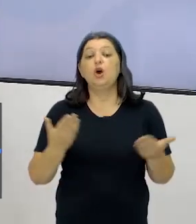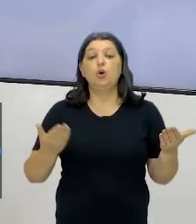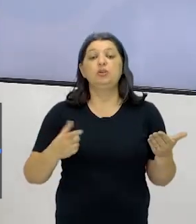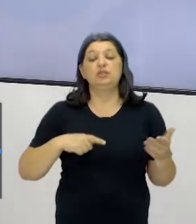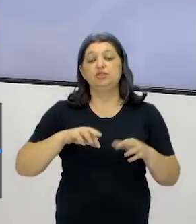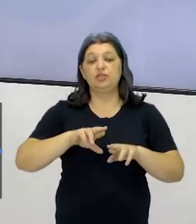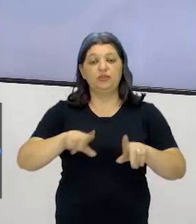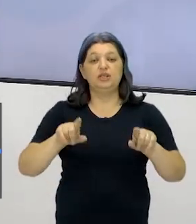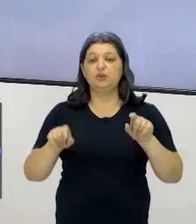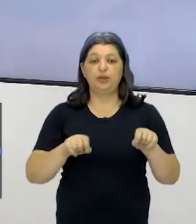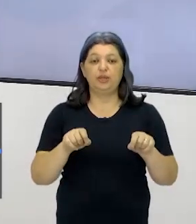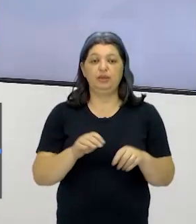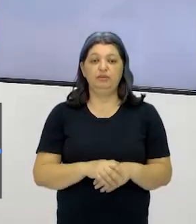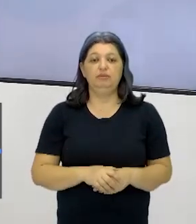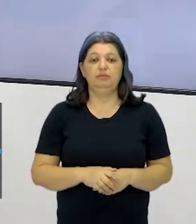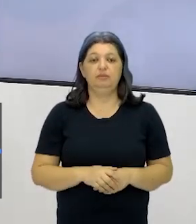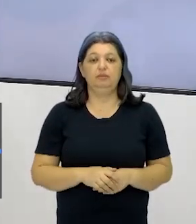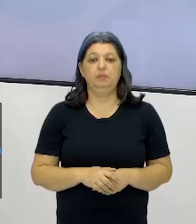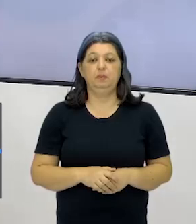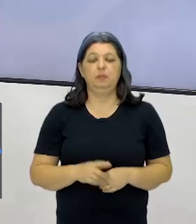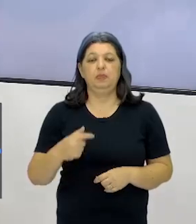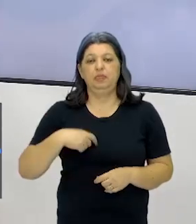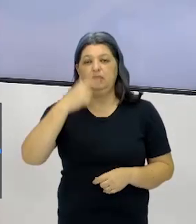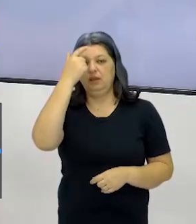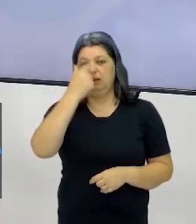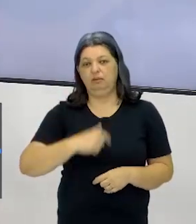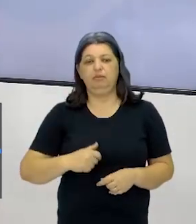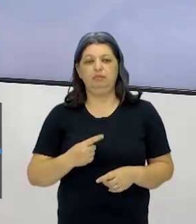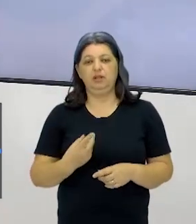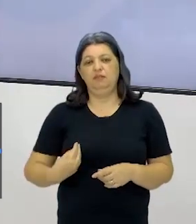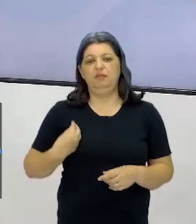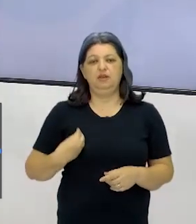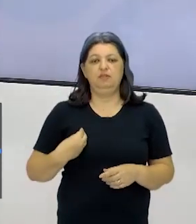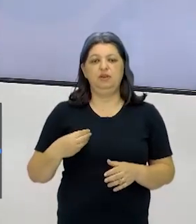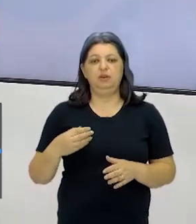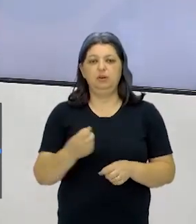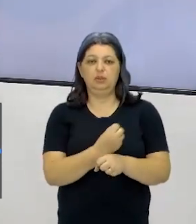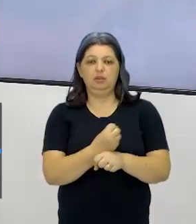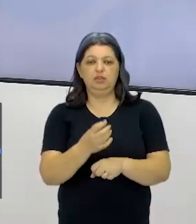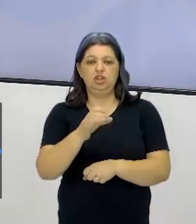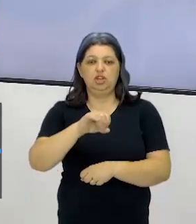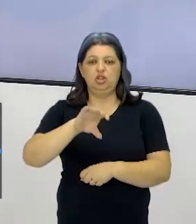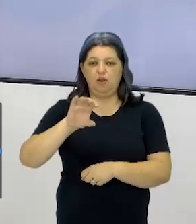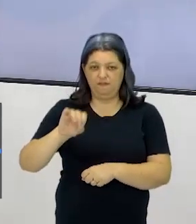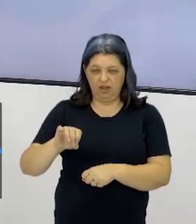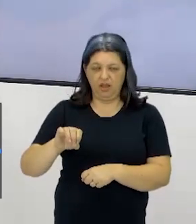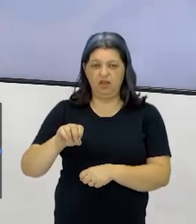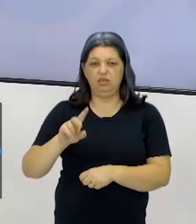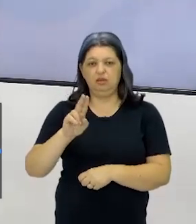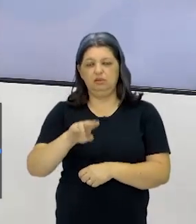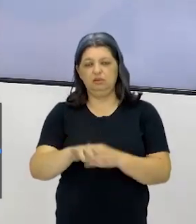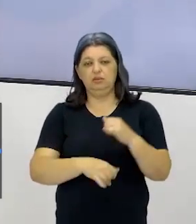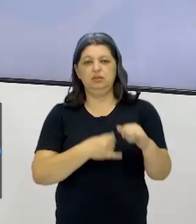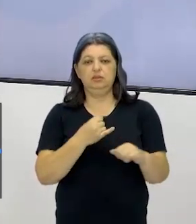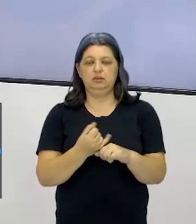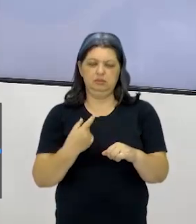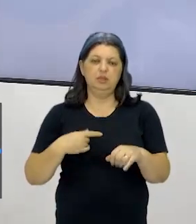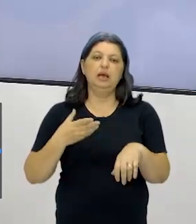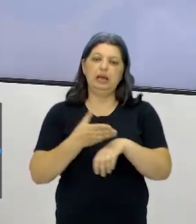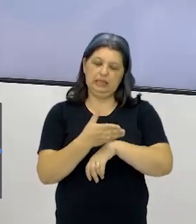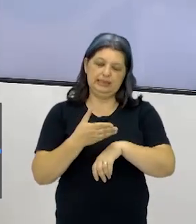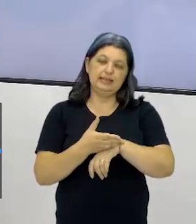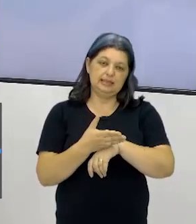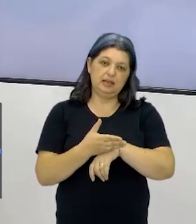Antes, eu sou uma pessoa que viveu os anos 90, o advento da internet, aquela coisa toda. A gente entrava na internet,